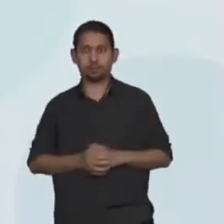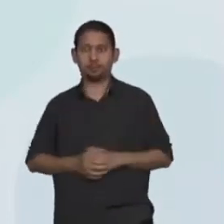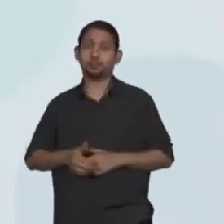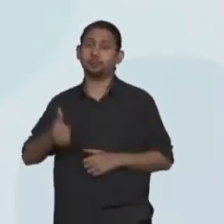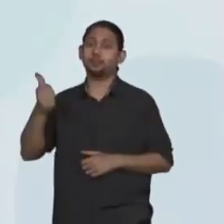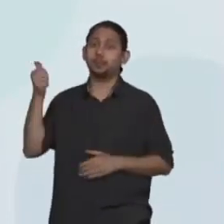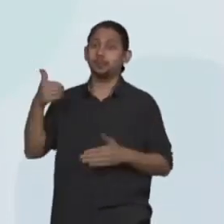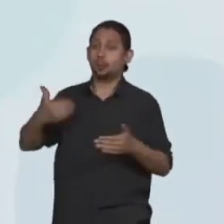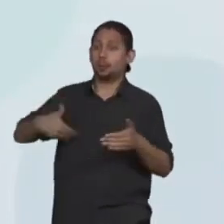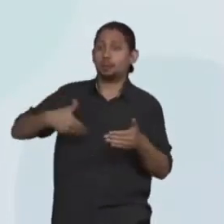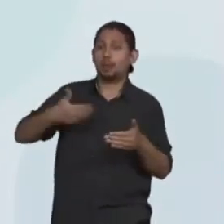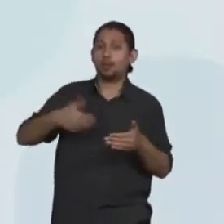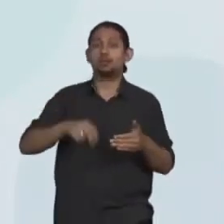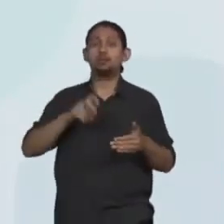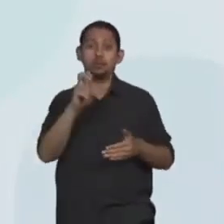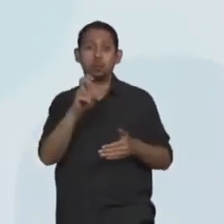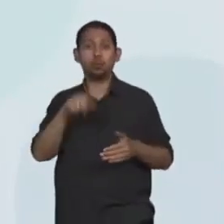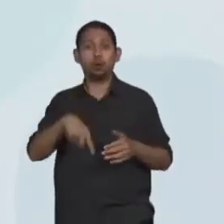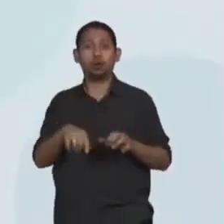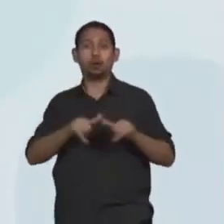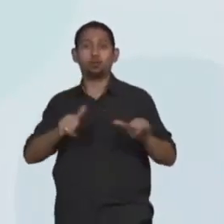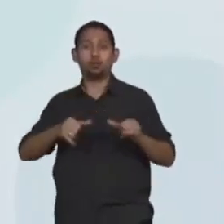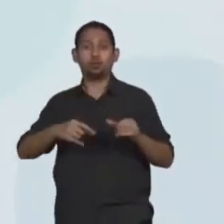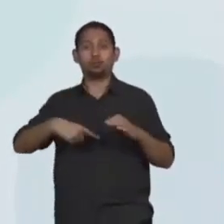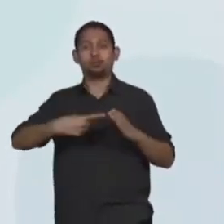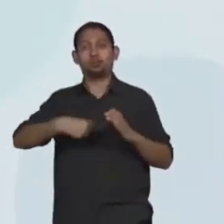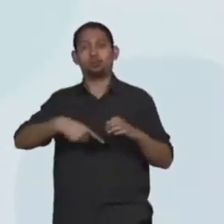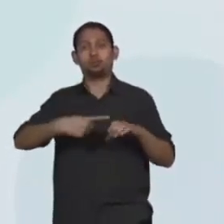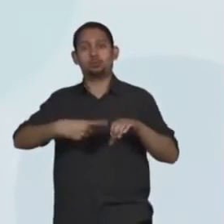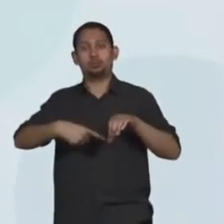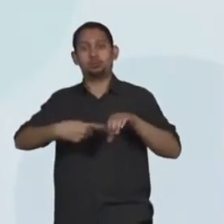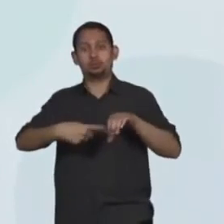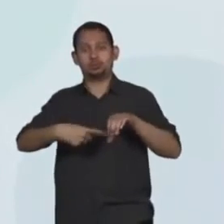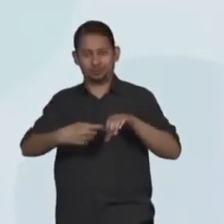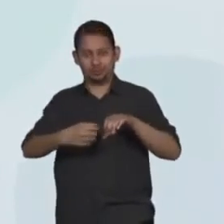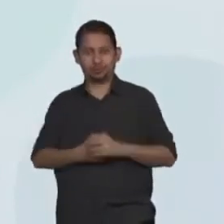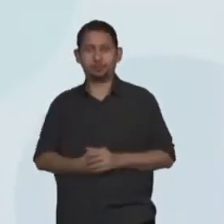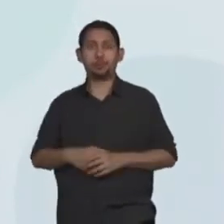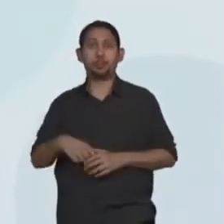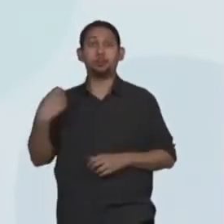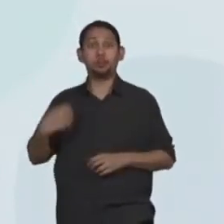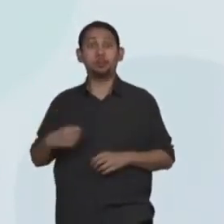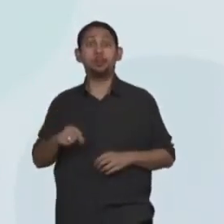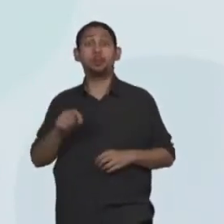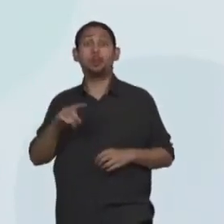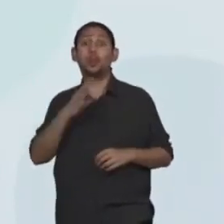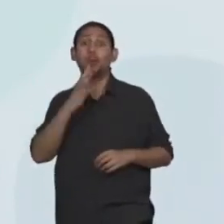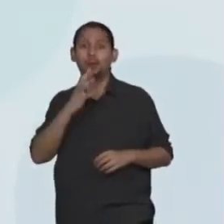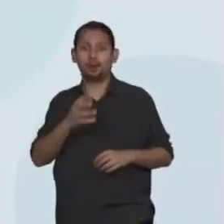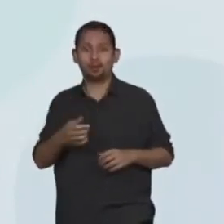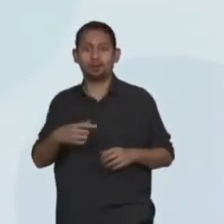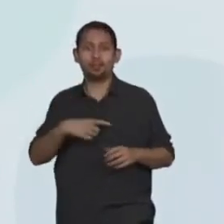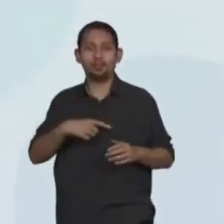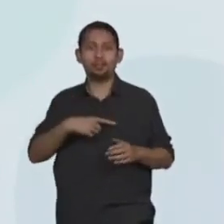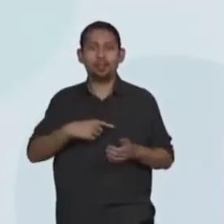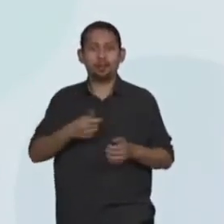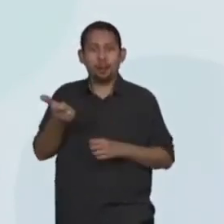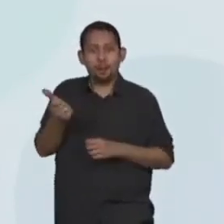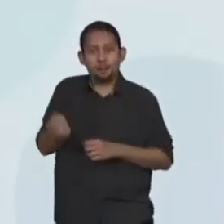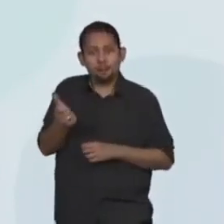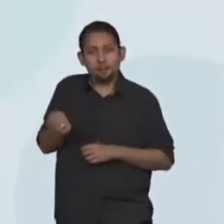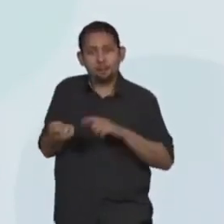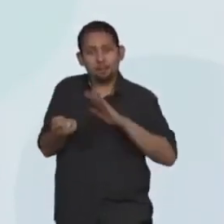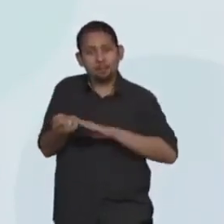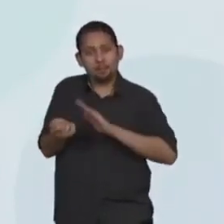é o circuito elétrico. Para o circuito elétrico, nós vamos usar a bateria 9 volts, que vai ser a